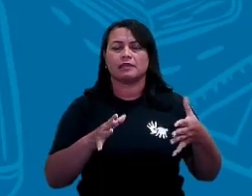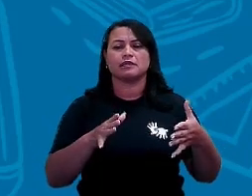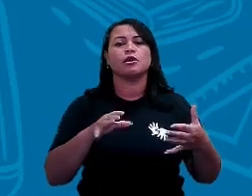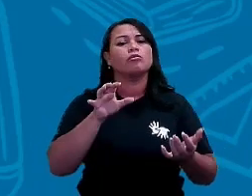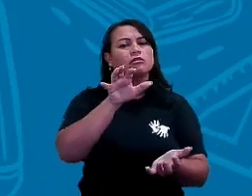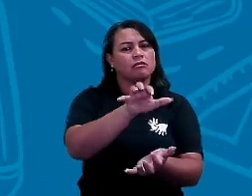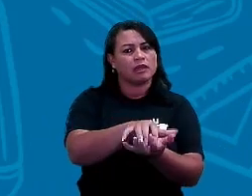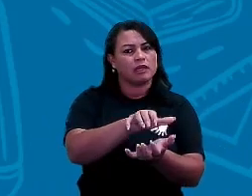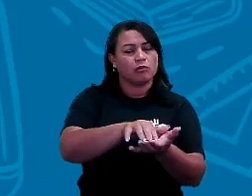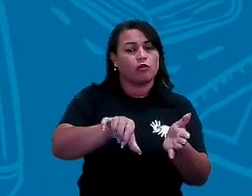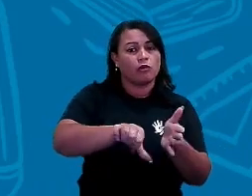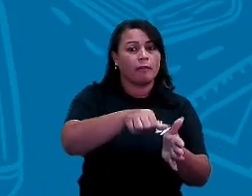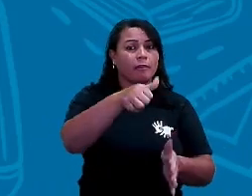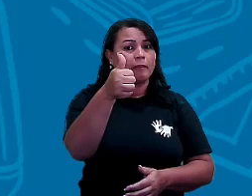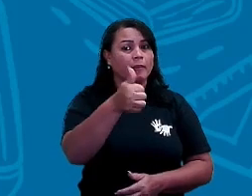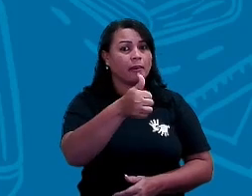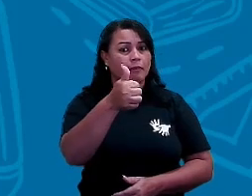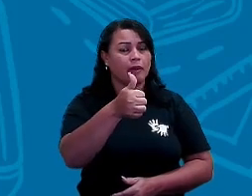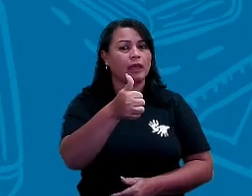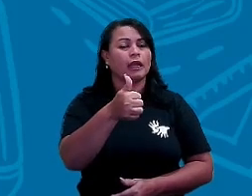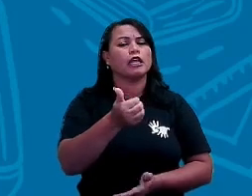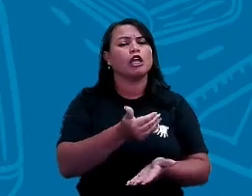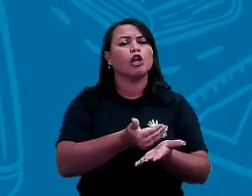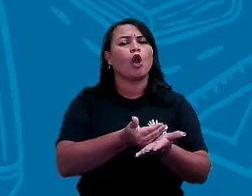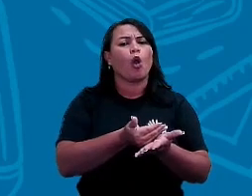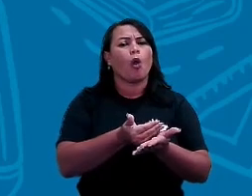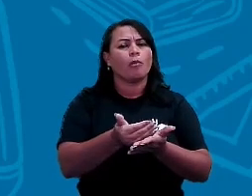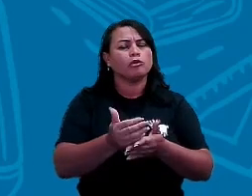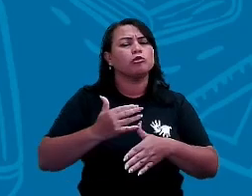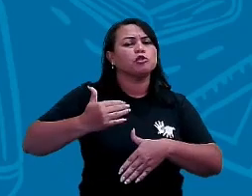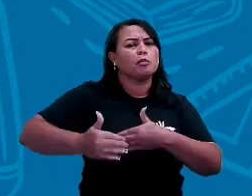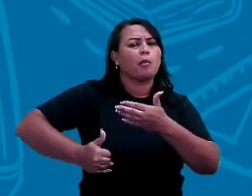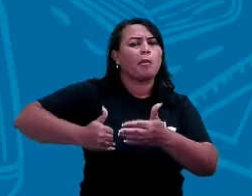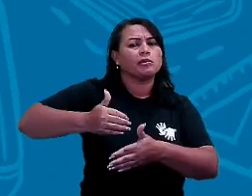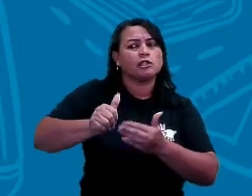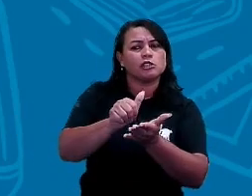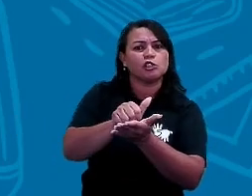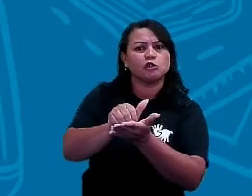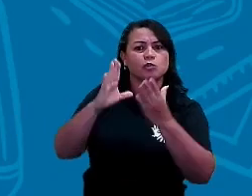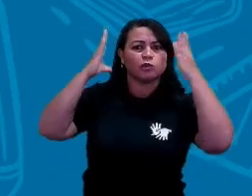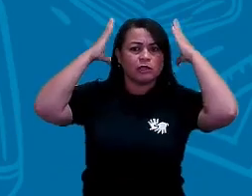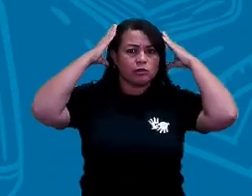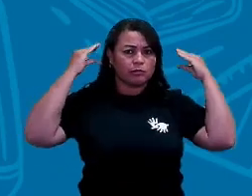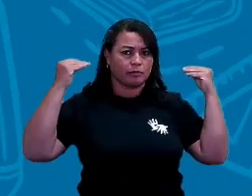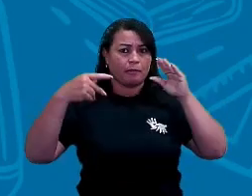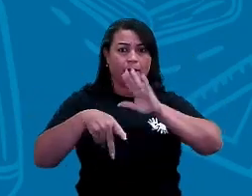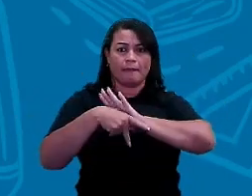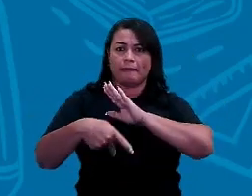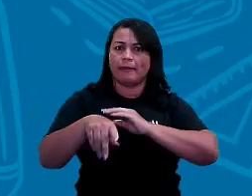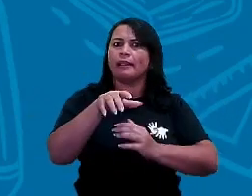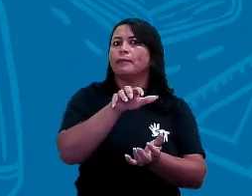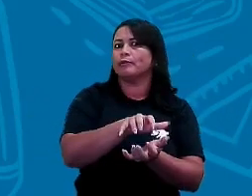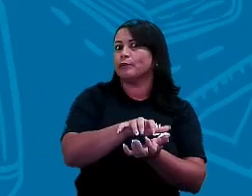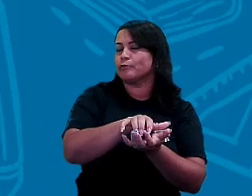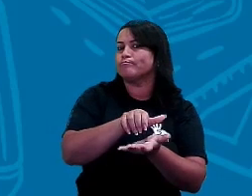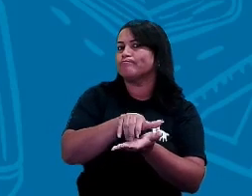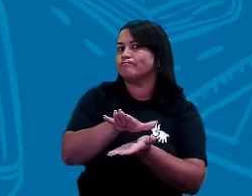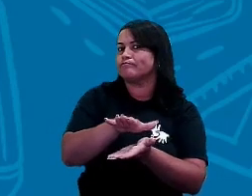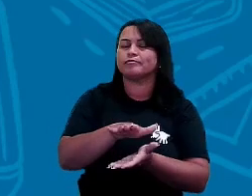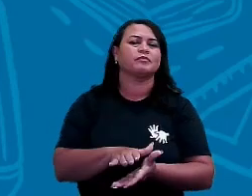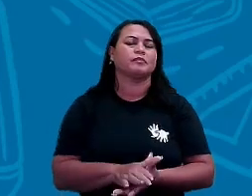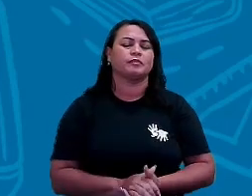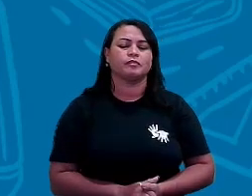foi a primeira batalha que deu início a esse processo de expulsão dos holandeses daqui de Pernambuco.